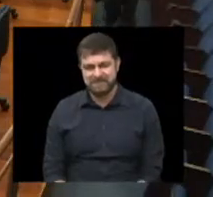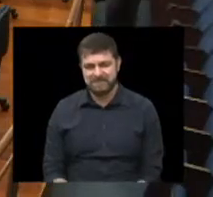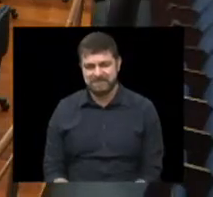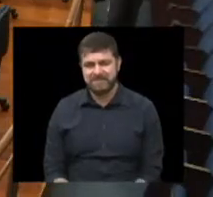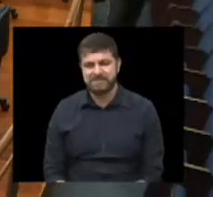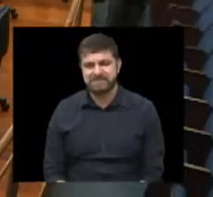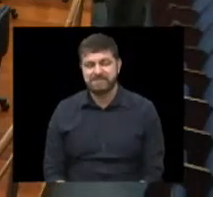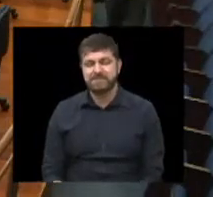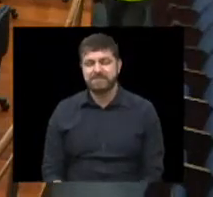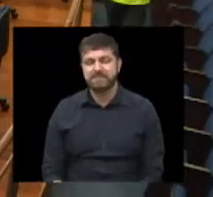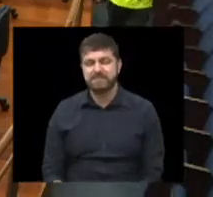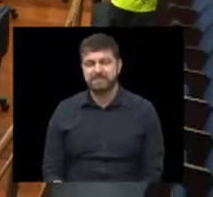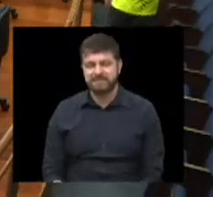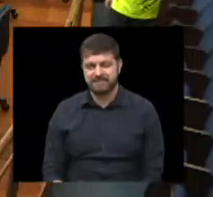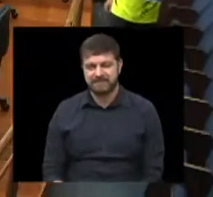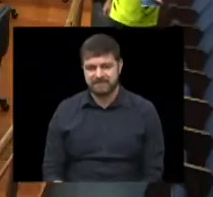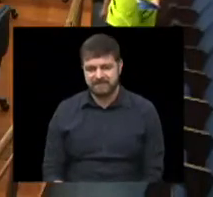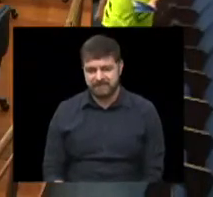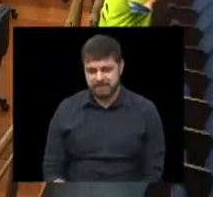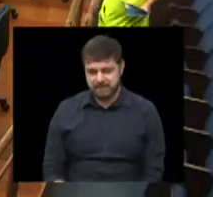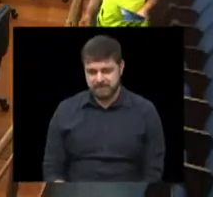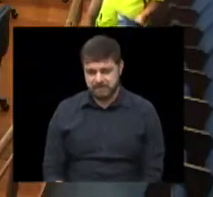Item 3? Começa aí.